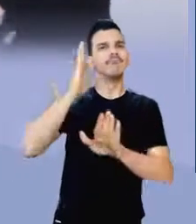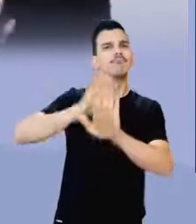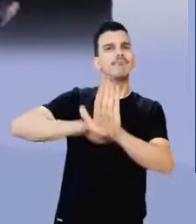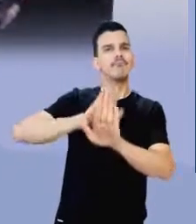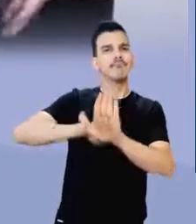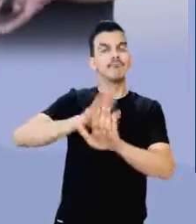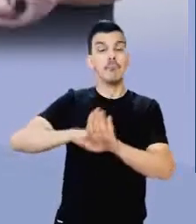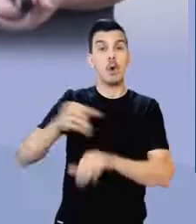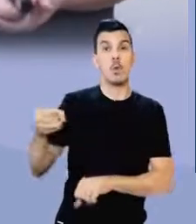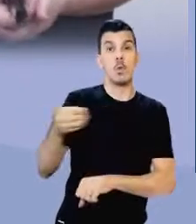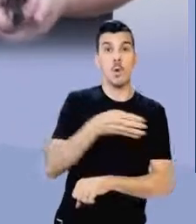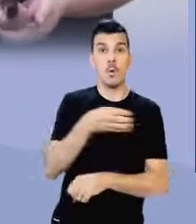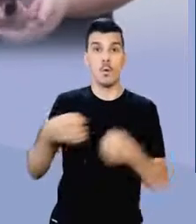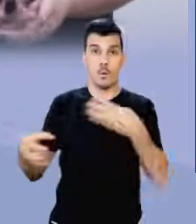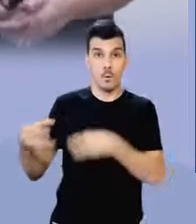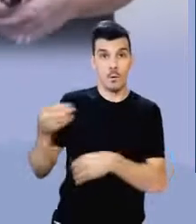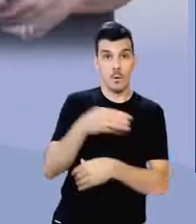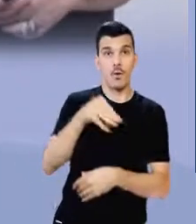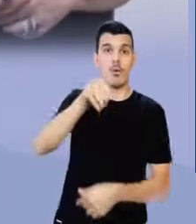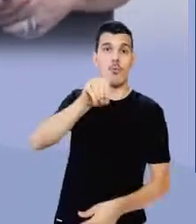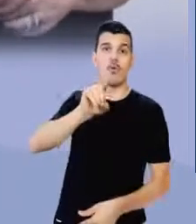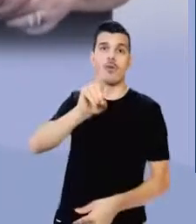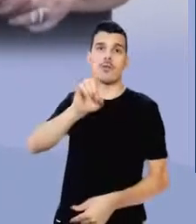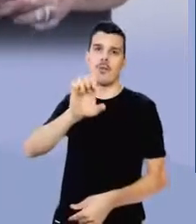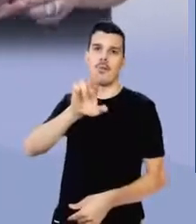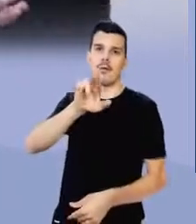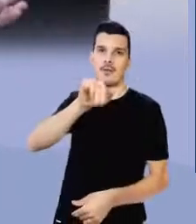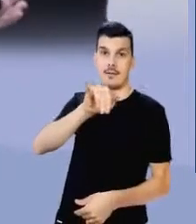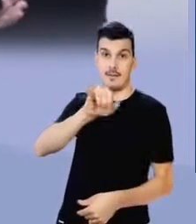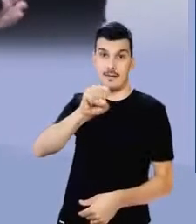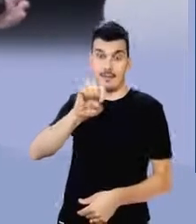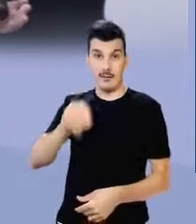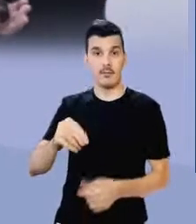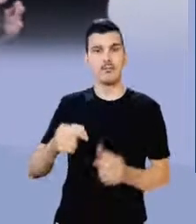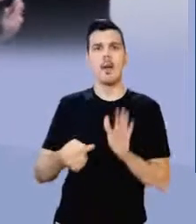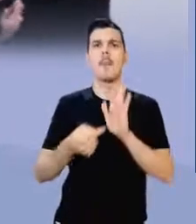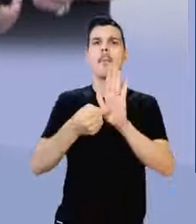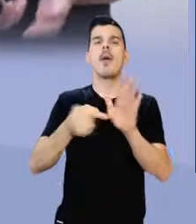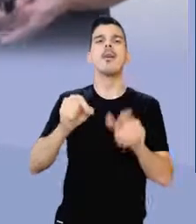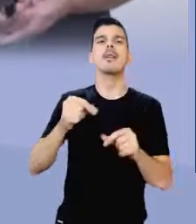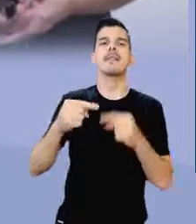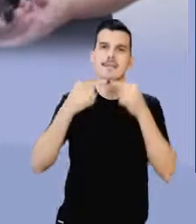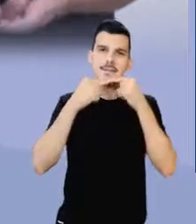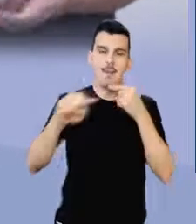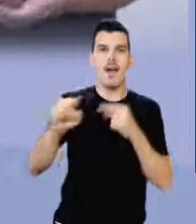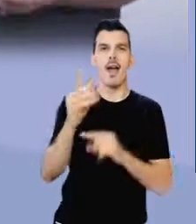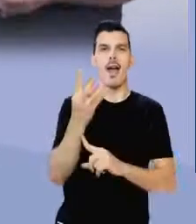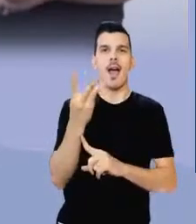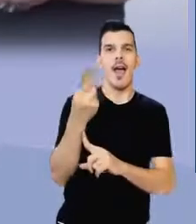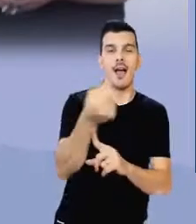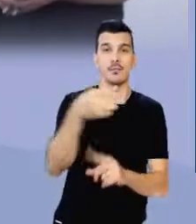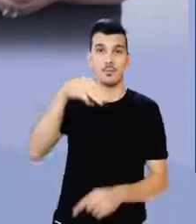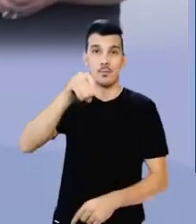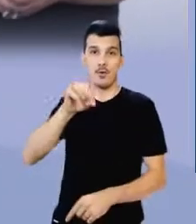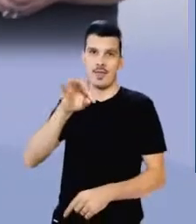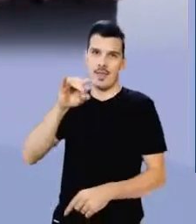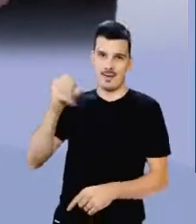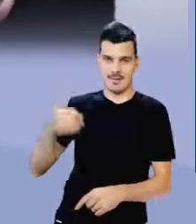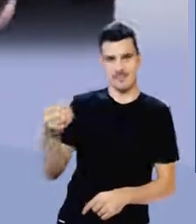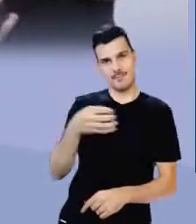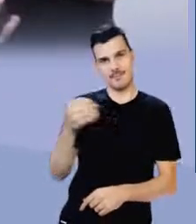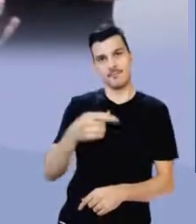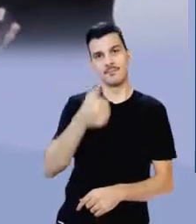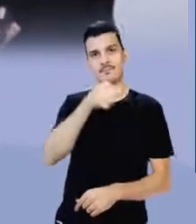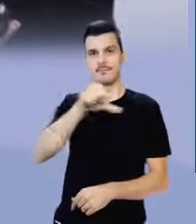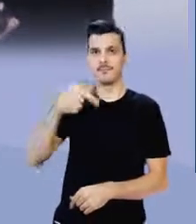ideais modernistas que foram apresentados na Semana de Arte Moderna em 1922.